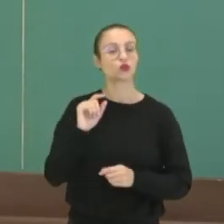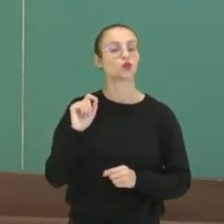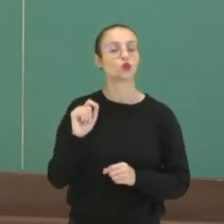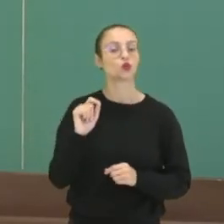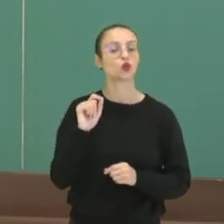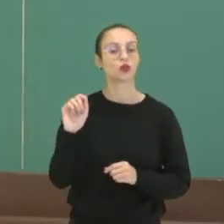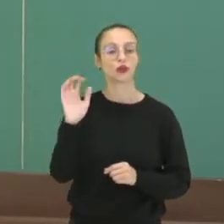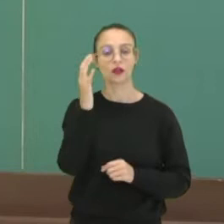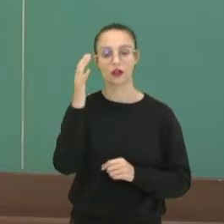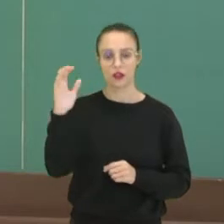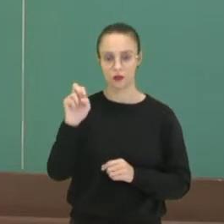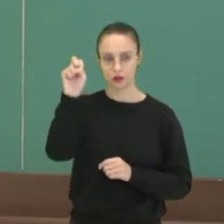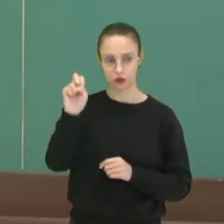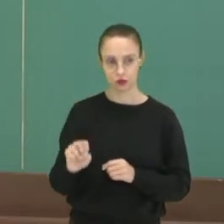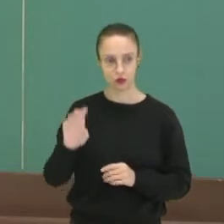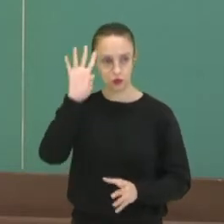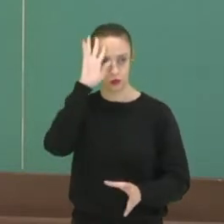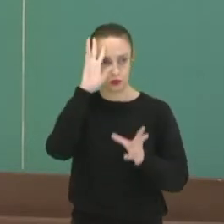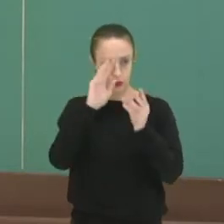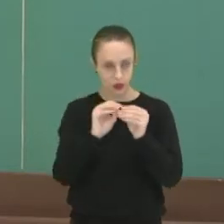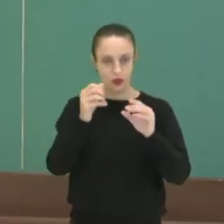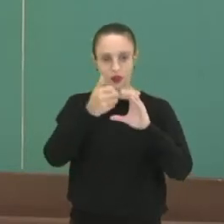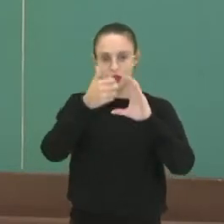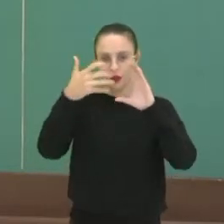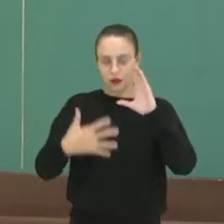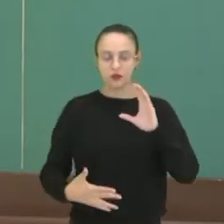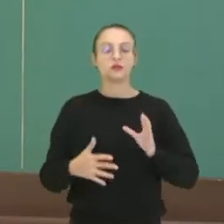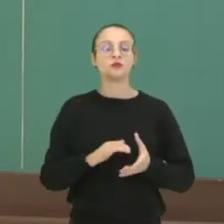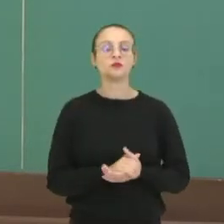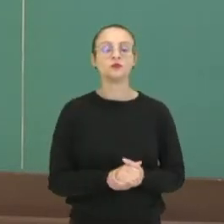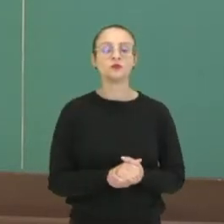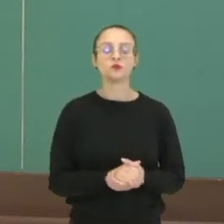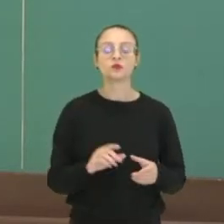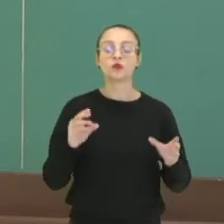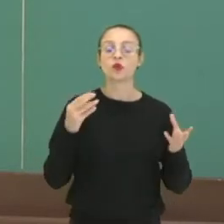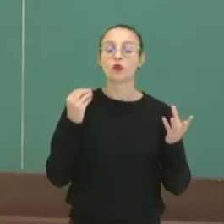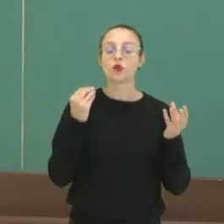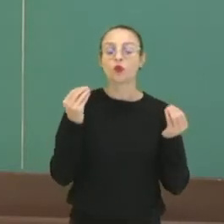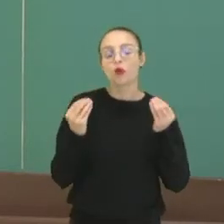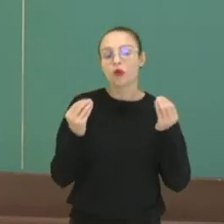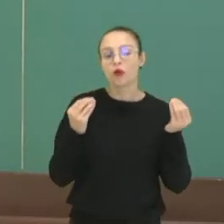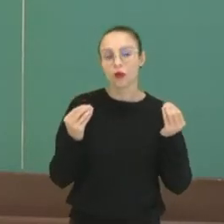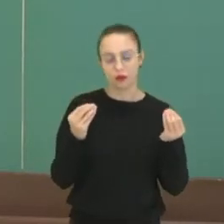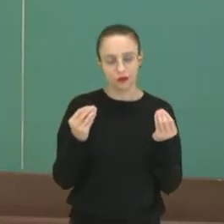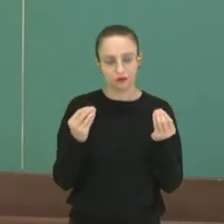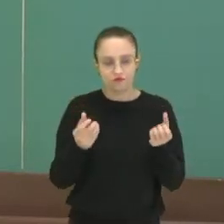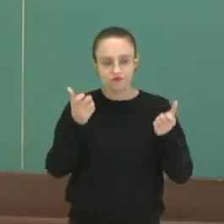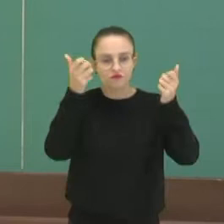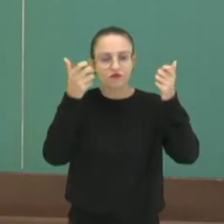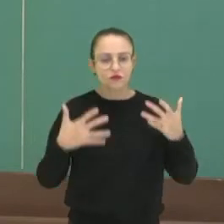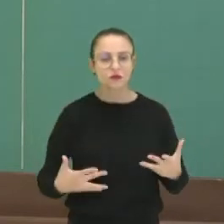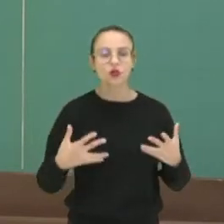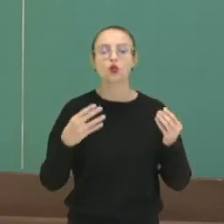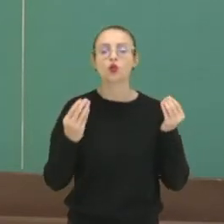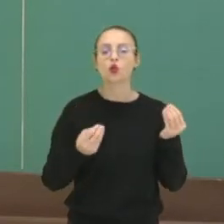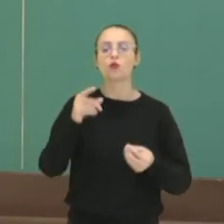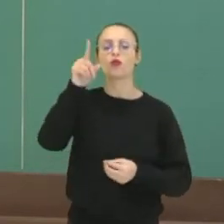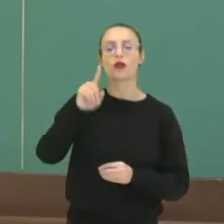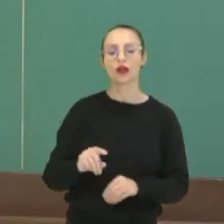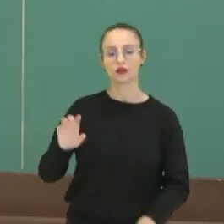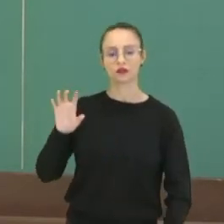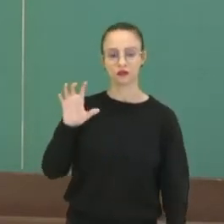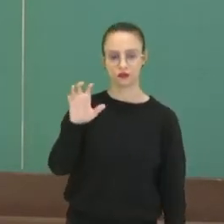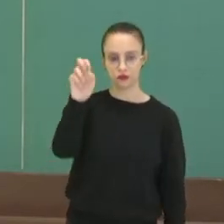do clima da região sul para a gente entender as suas características. E como eu posso definir, né, como é o clima da região